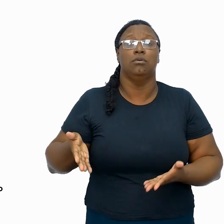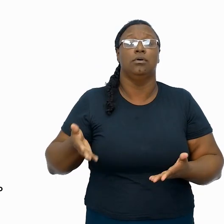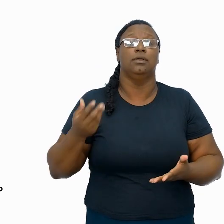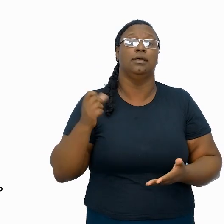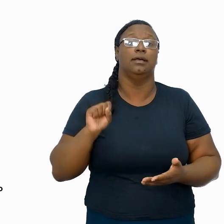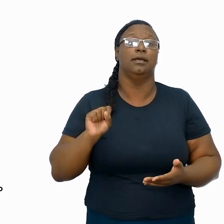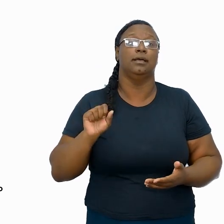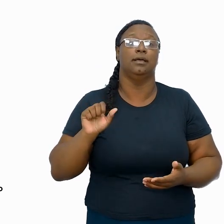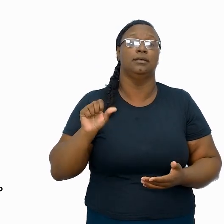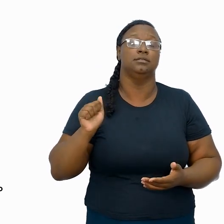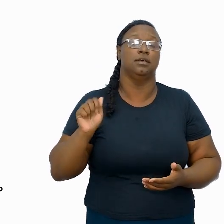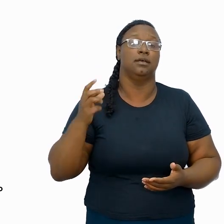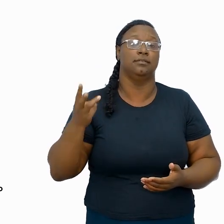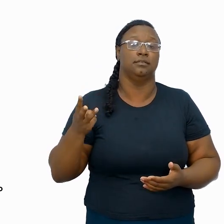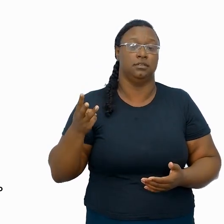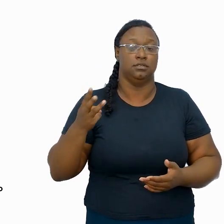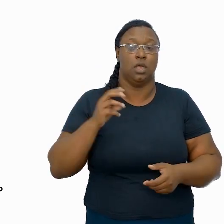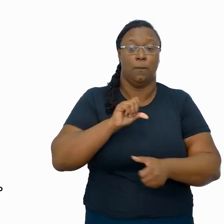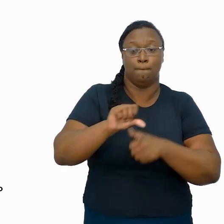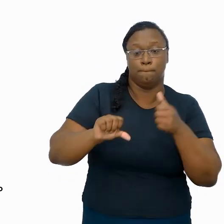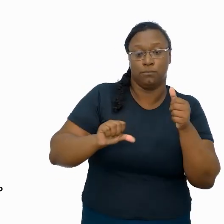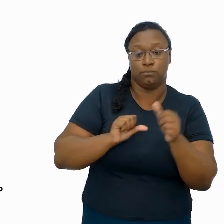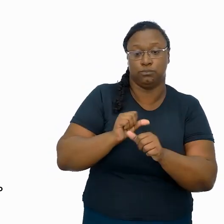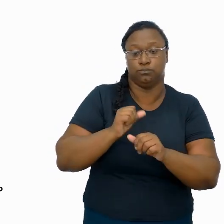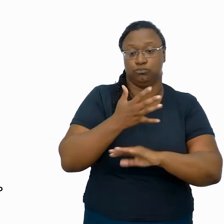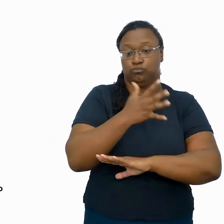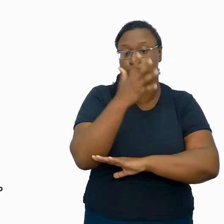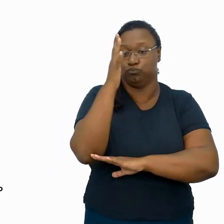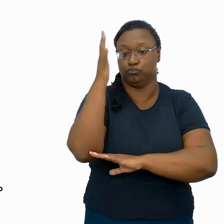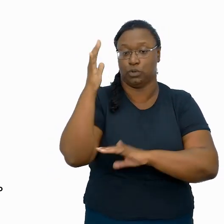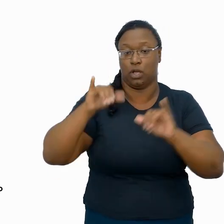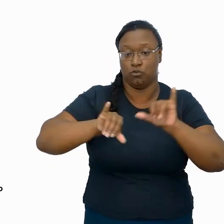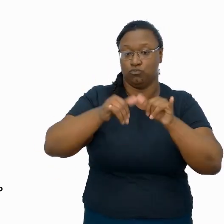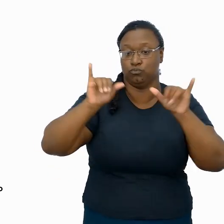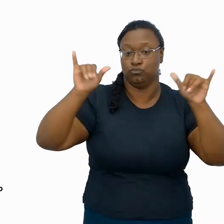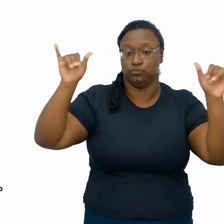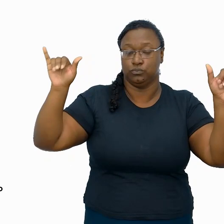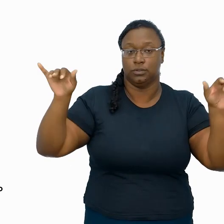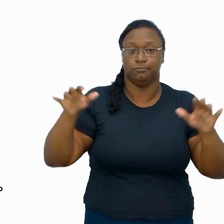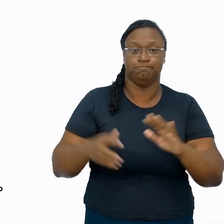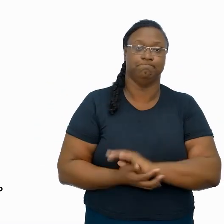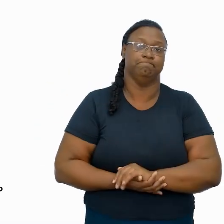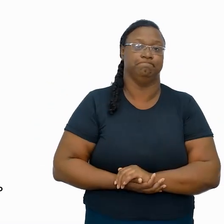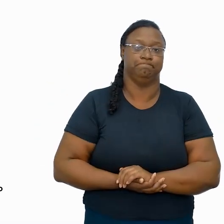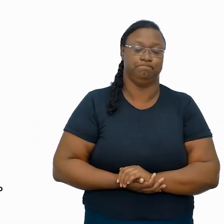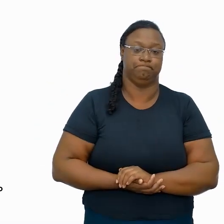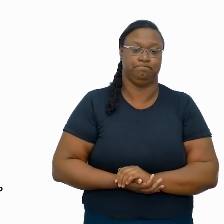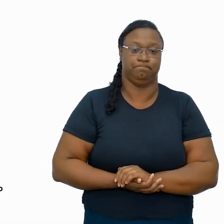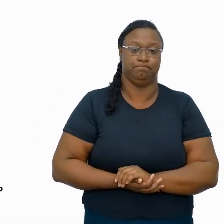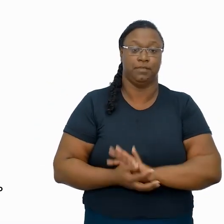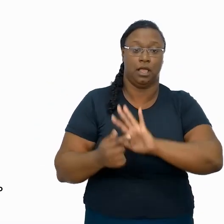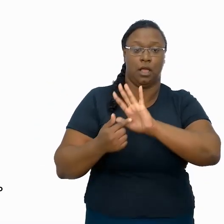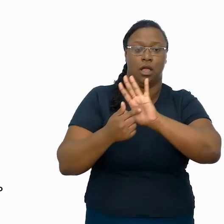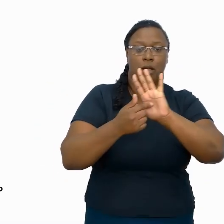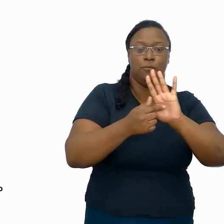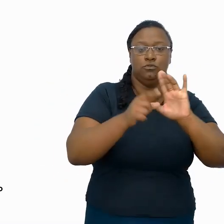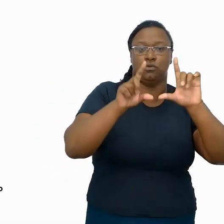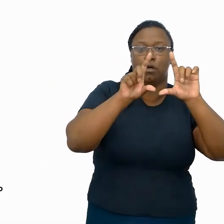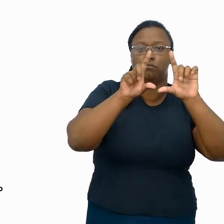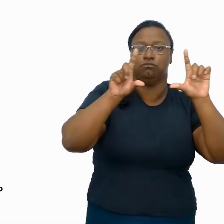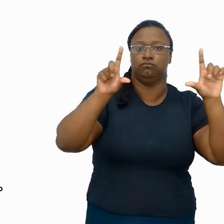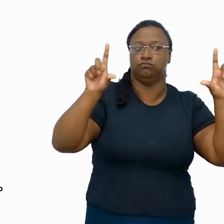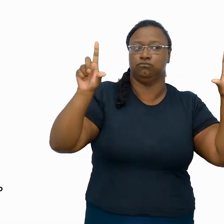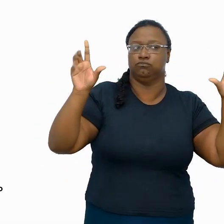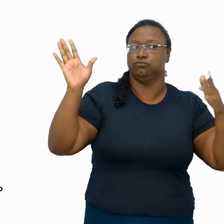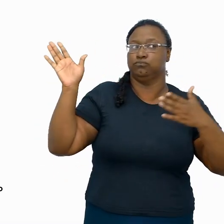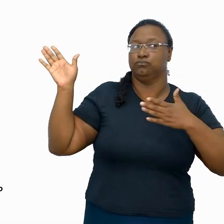SA3, produção de energia e seus impactos ambientais. Só para ilustrar novamente, né, a linha do tempo